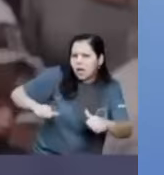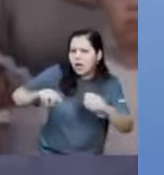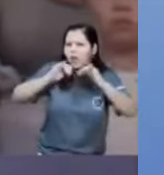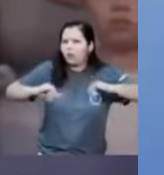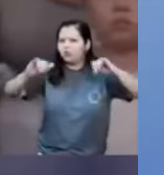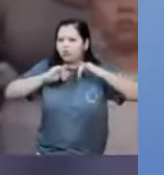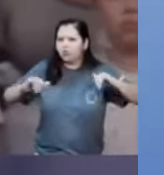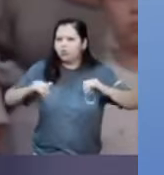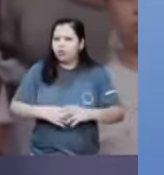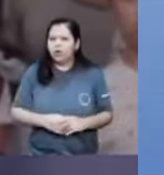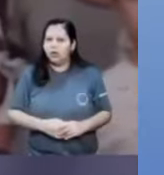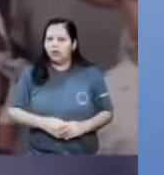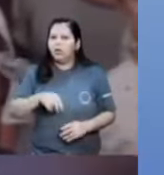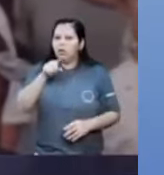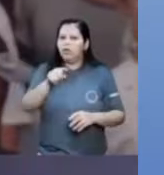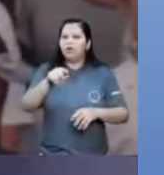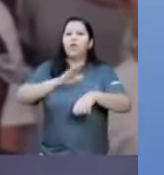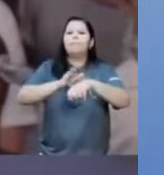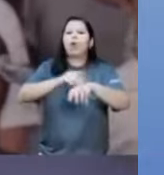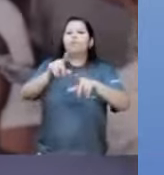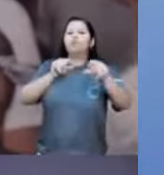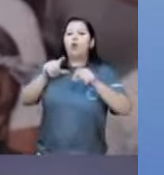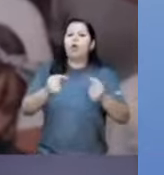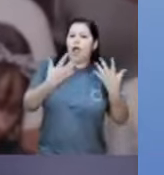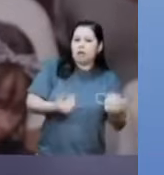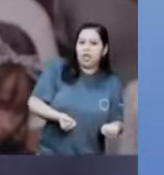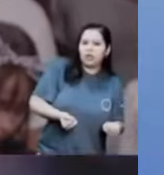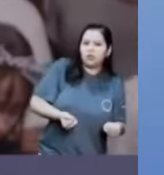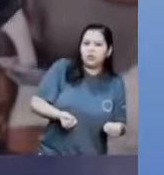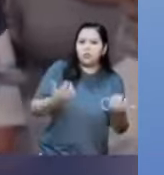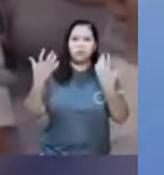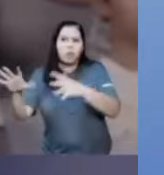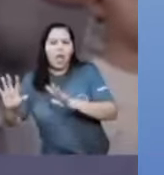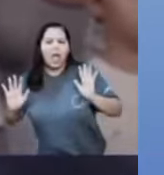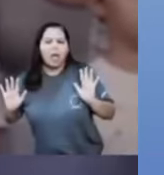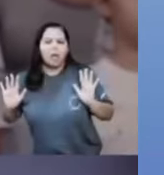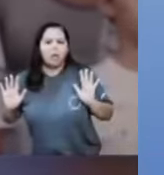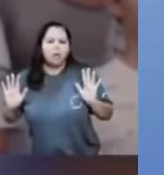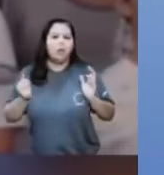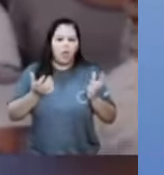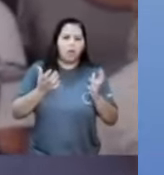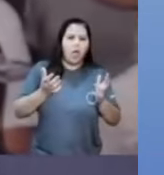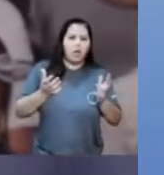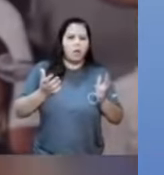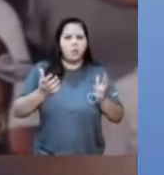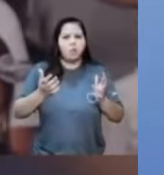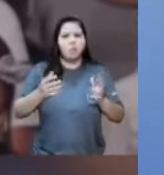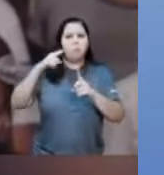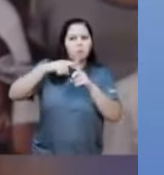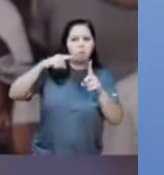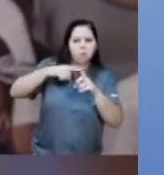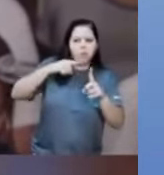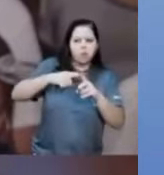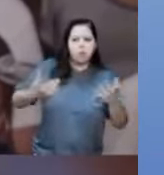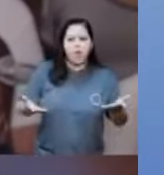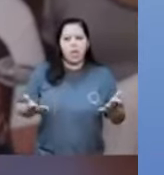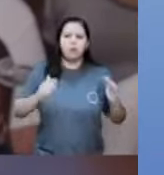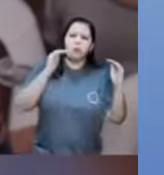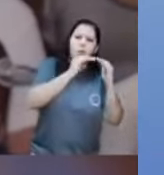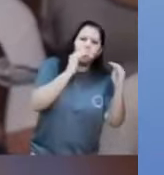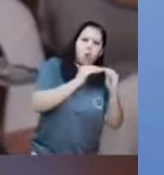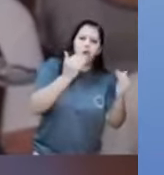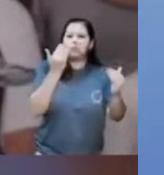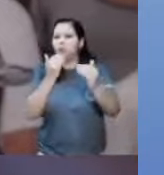rejeito tudo Aceito Tudo aceito parte rejeito parte então tudo que você